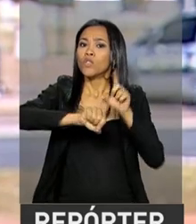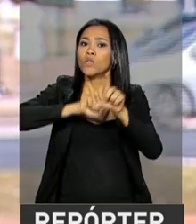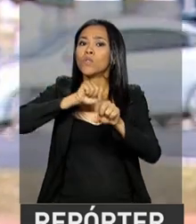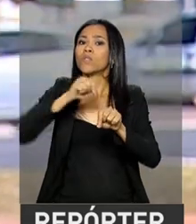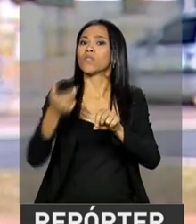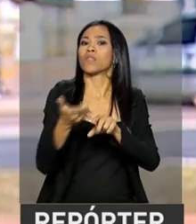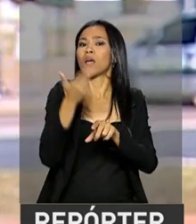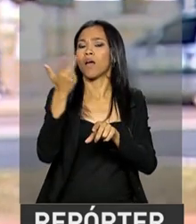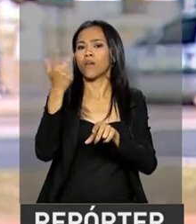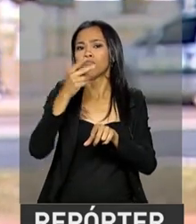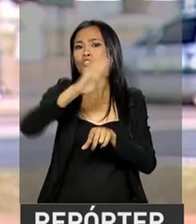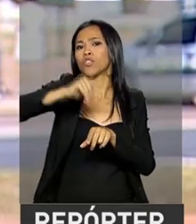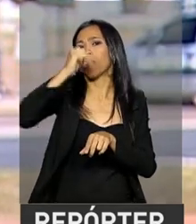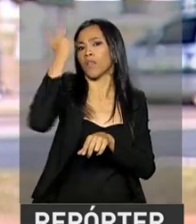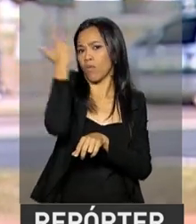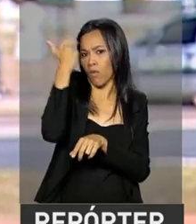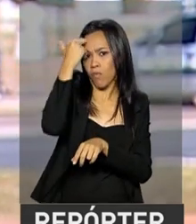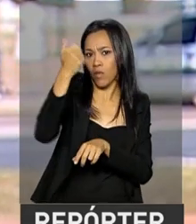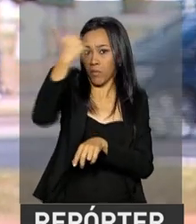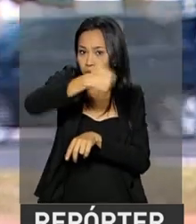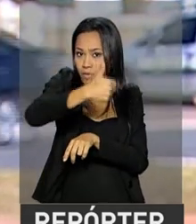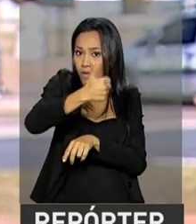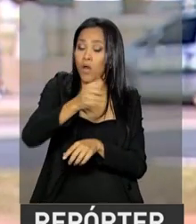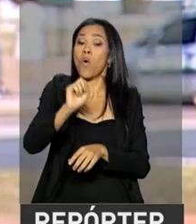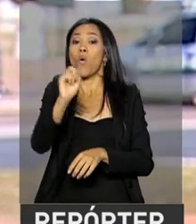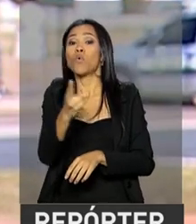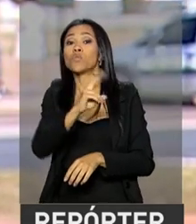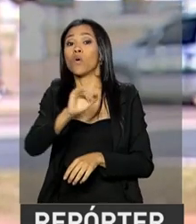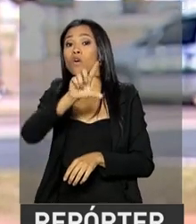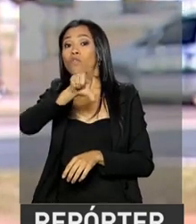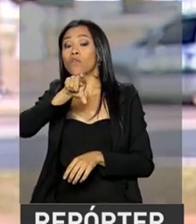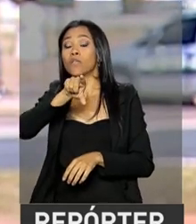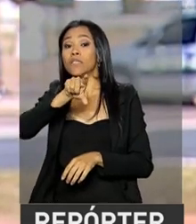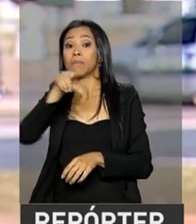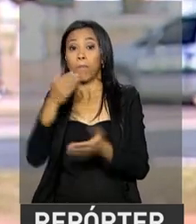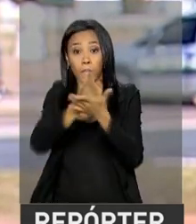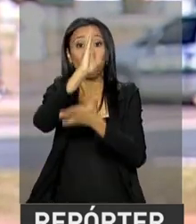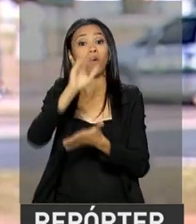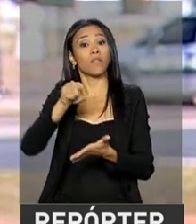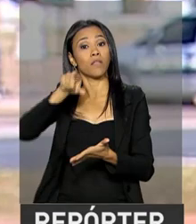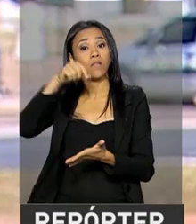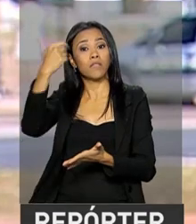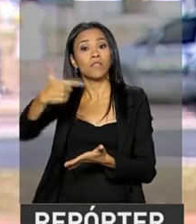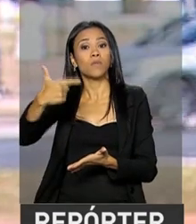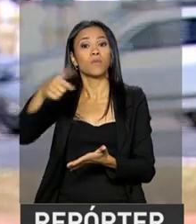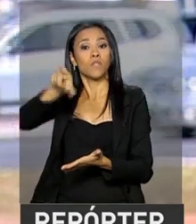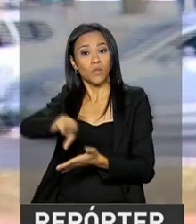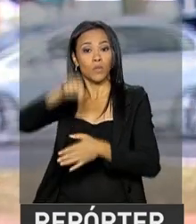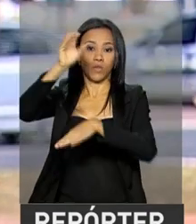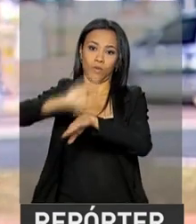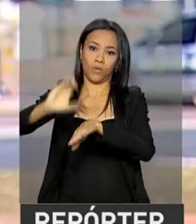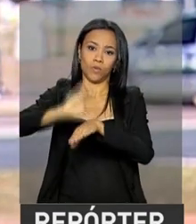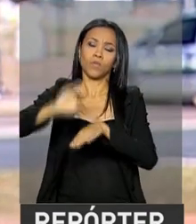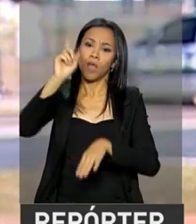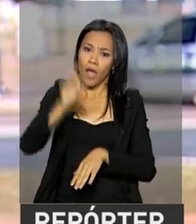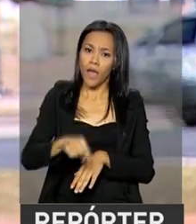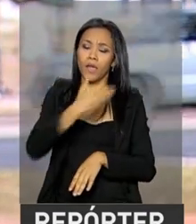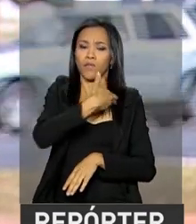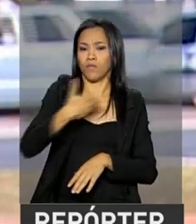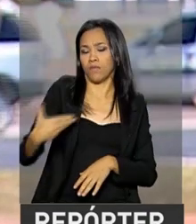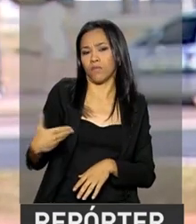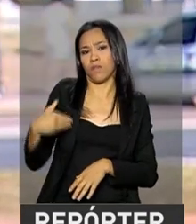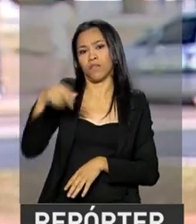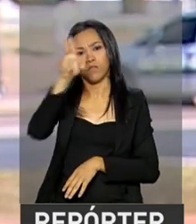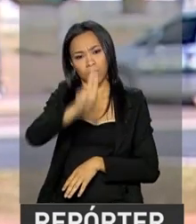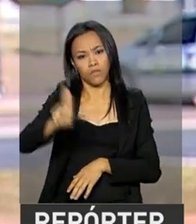regular ou que foram aprovados somente para a segunda opção de curso é por meio do czu que as Universidades públicas